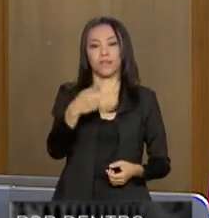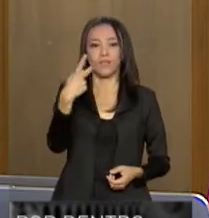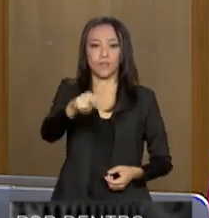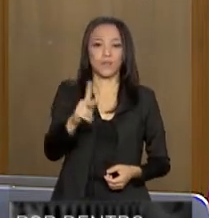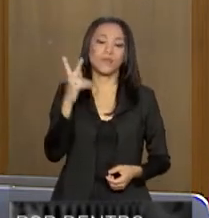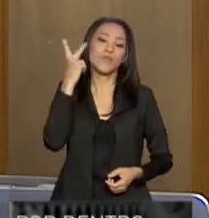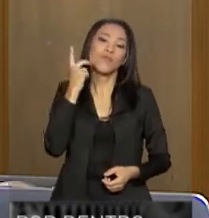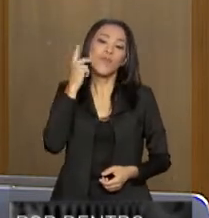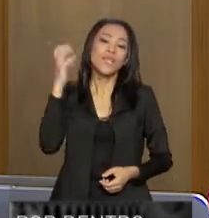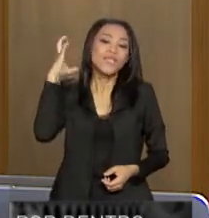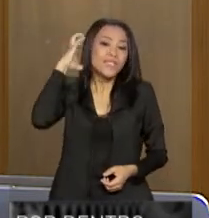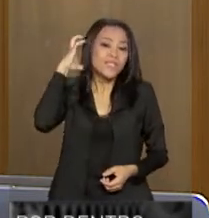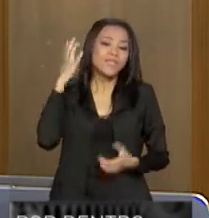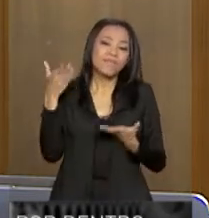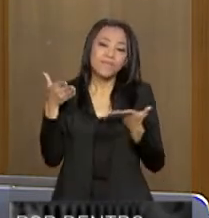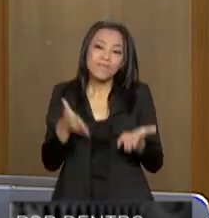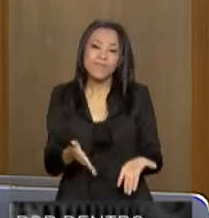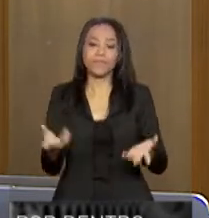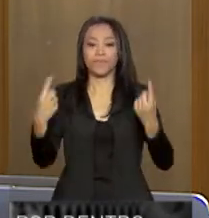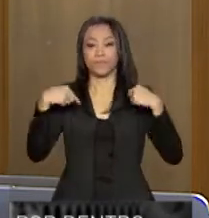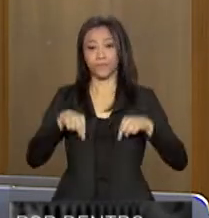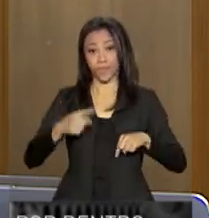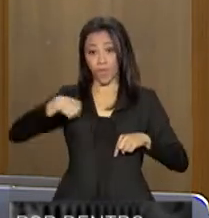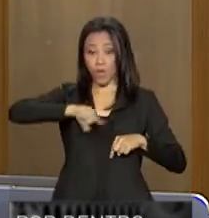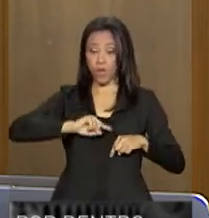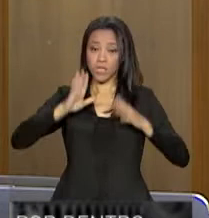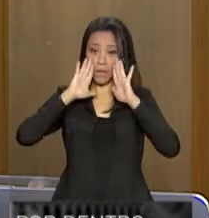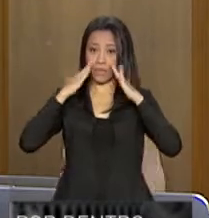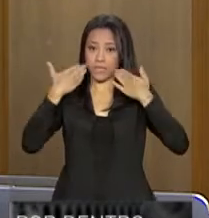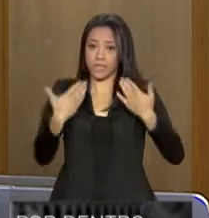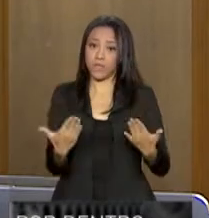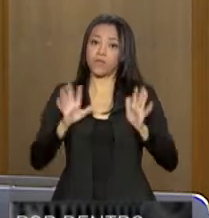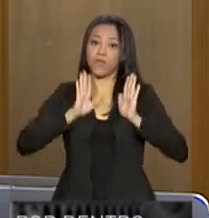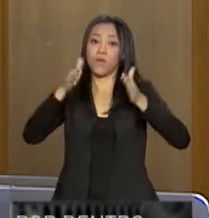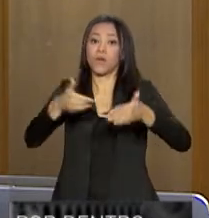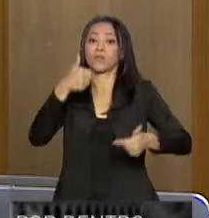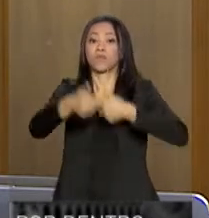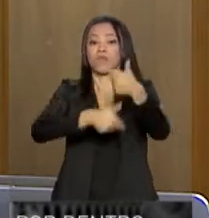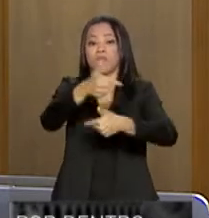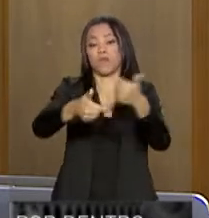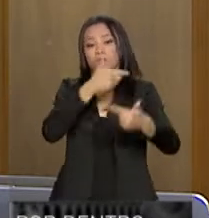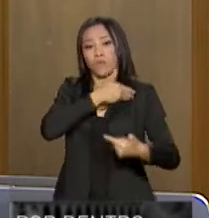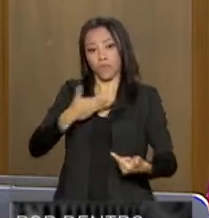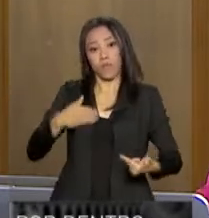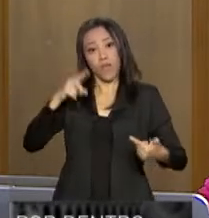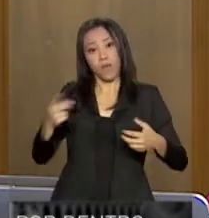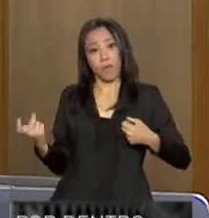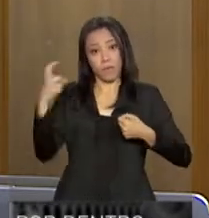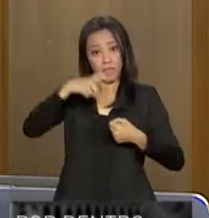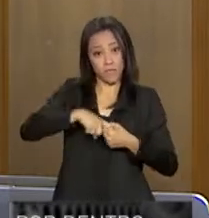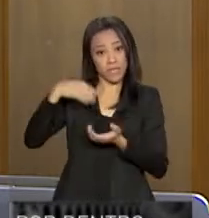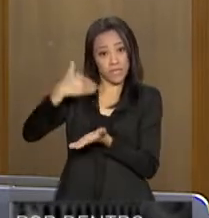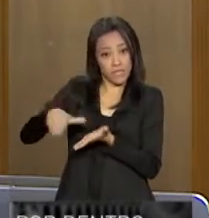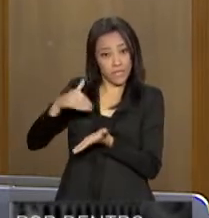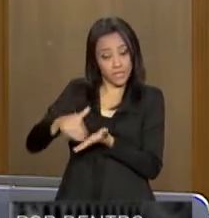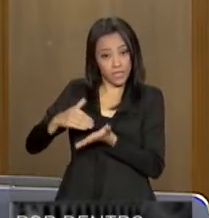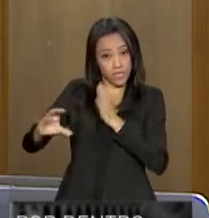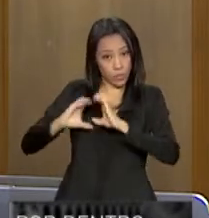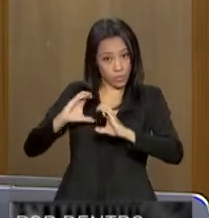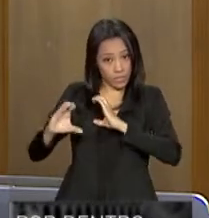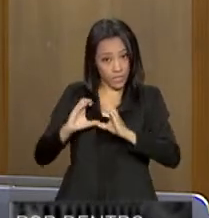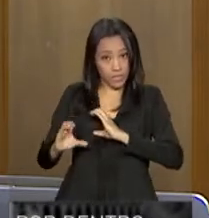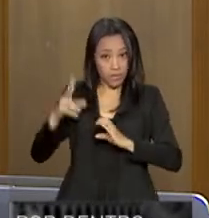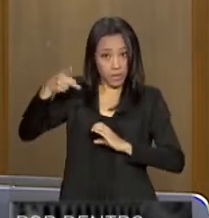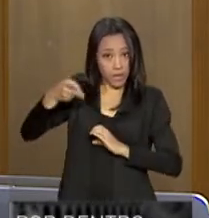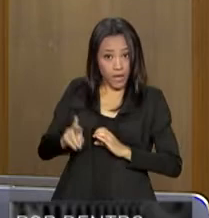no ceará estamos no ar com o programa por dentro do governo uma parceria da secretaria de comunicação social da presidência da república com a